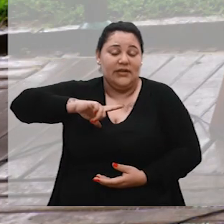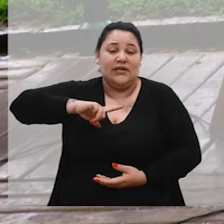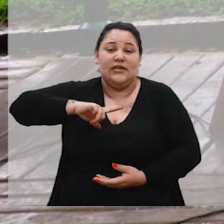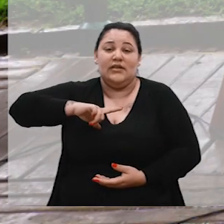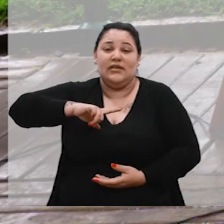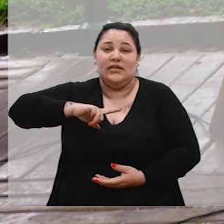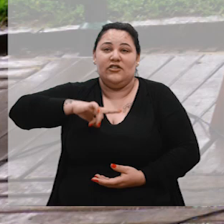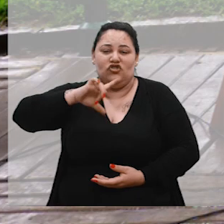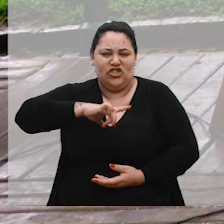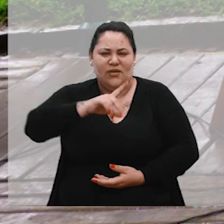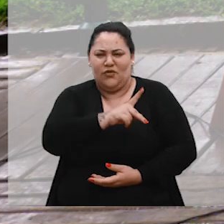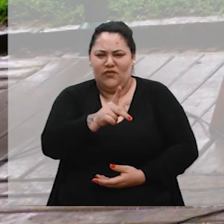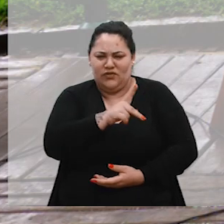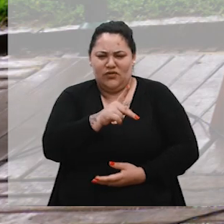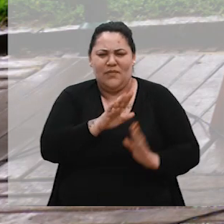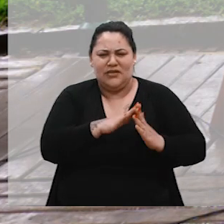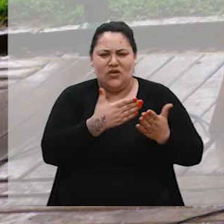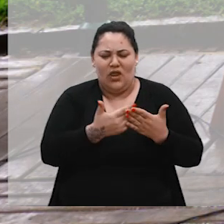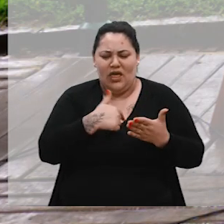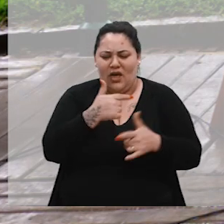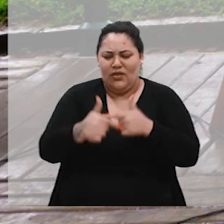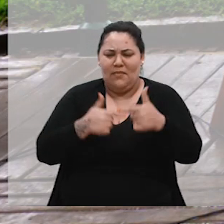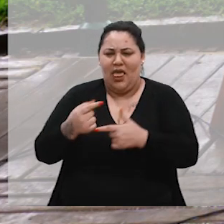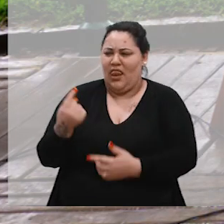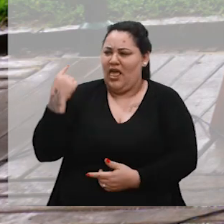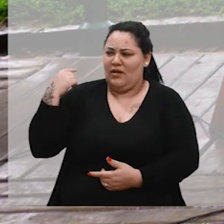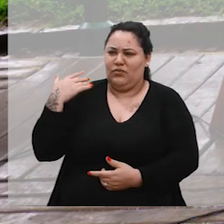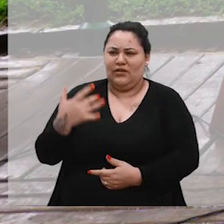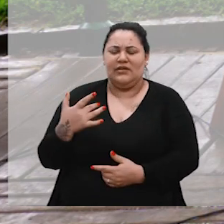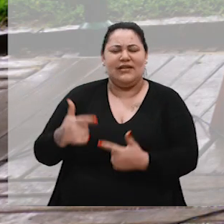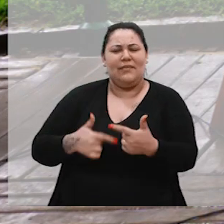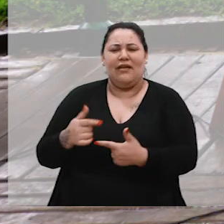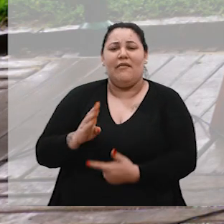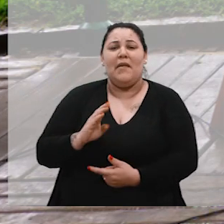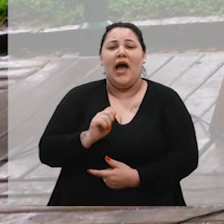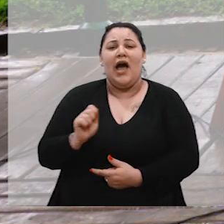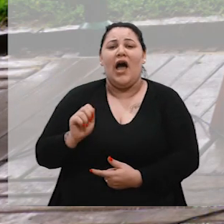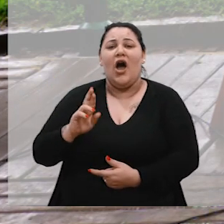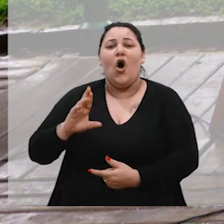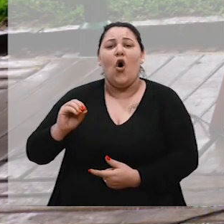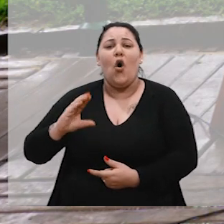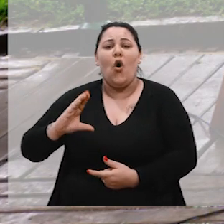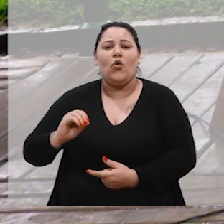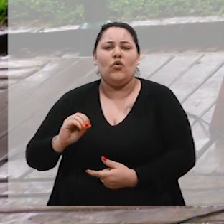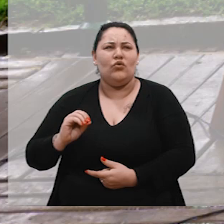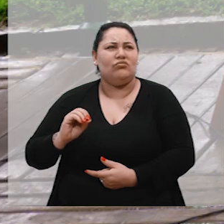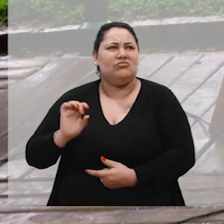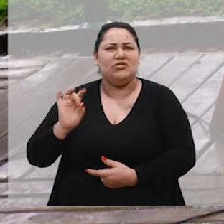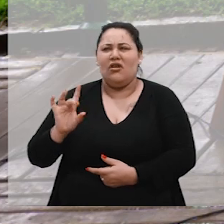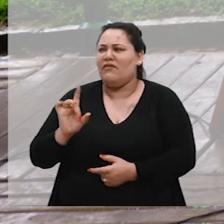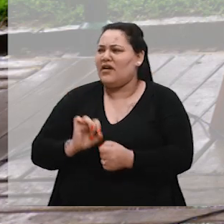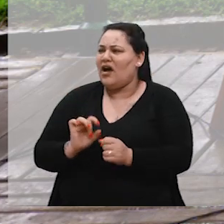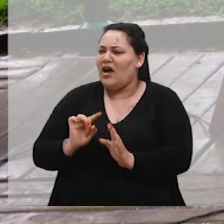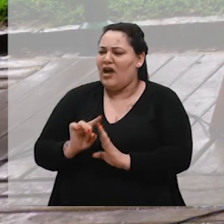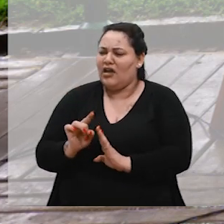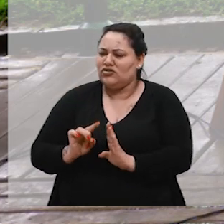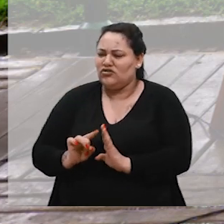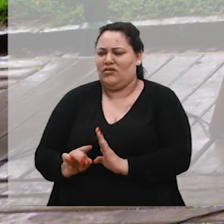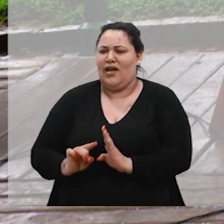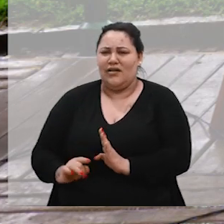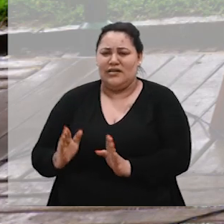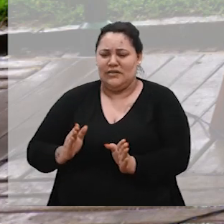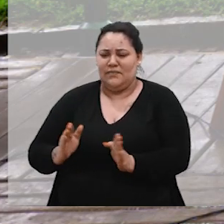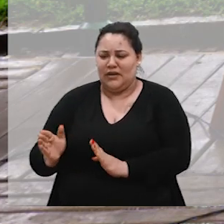numa escola em que eu trabalhei que trabalhavam o barroco, Lisana, simplesmente com um questionário. Não citavam